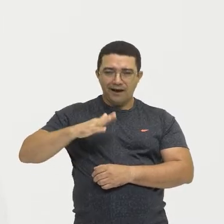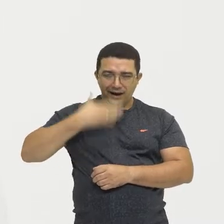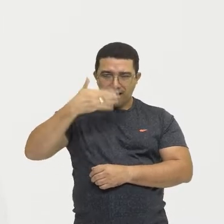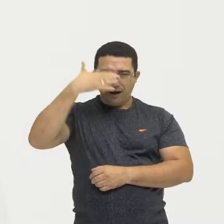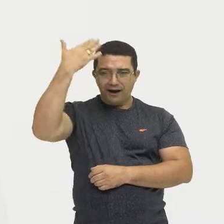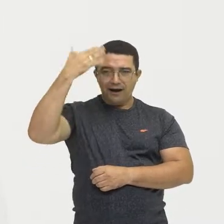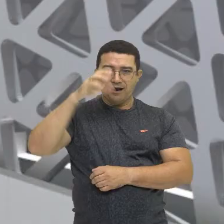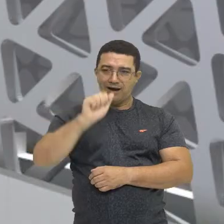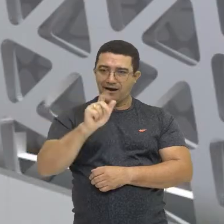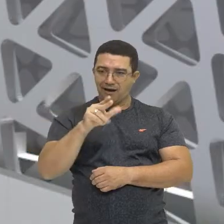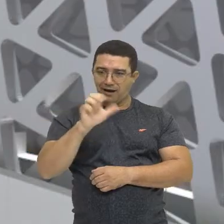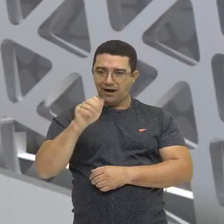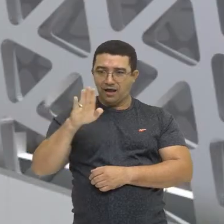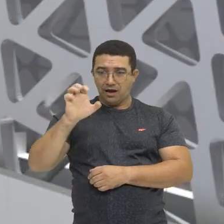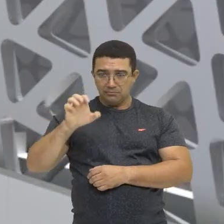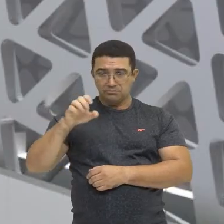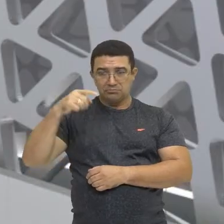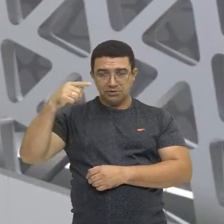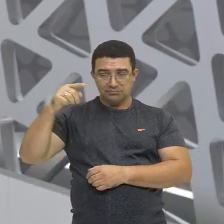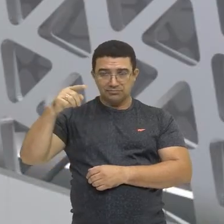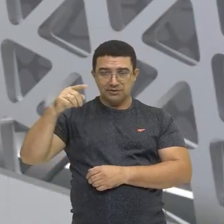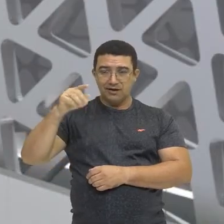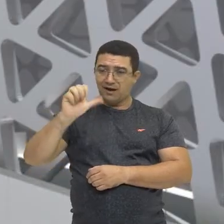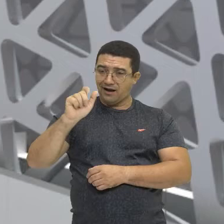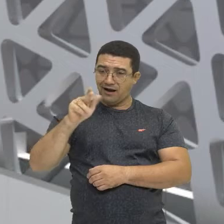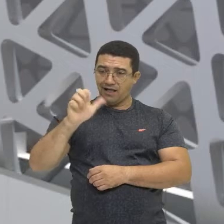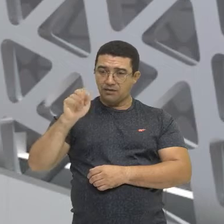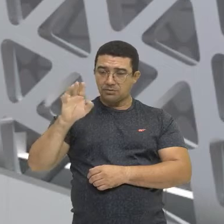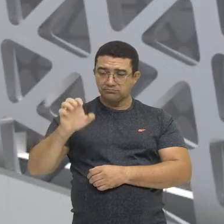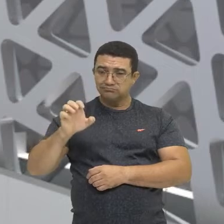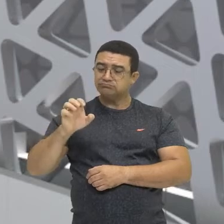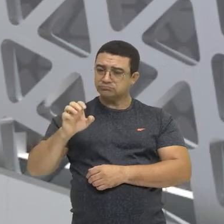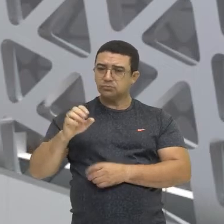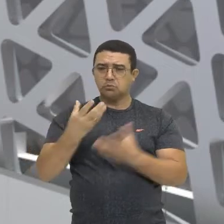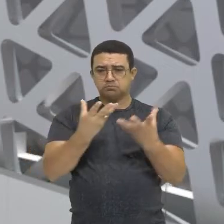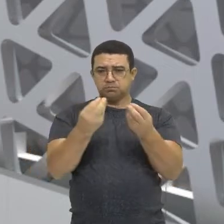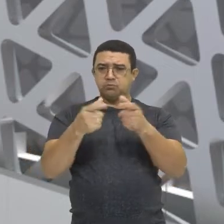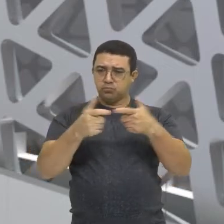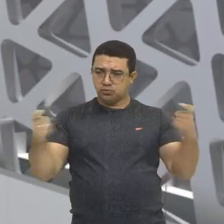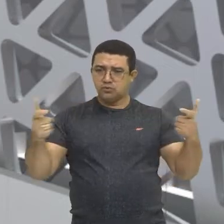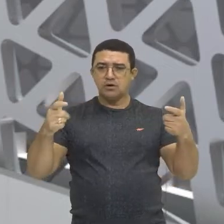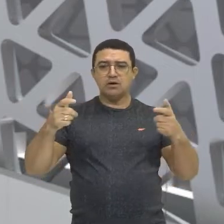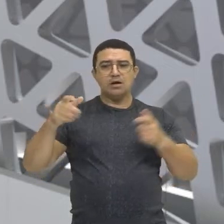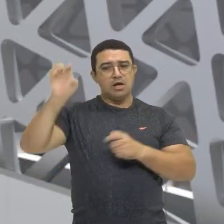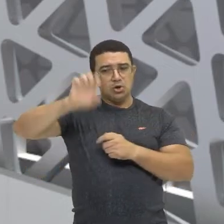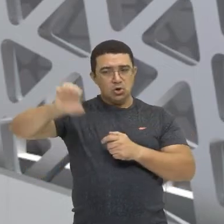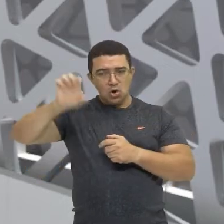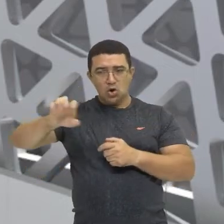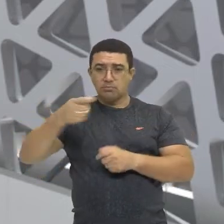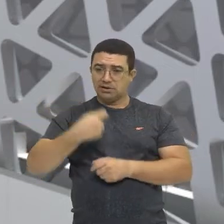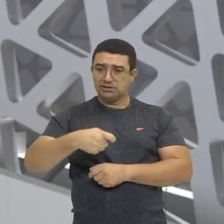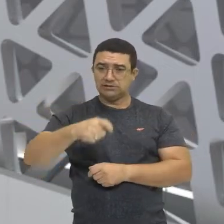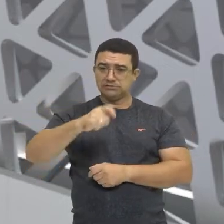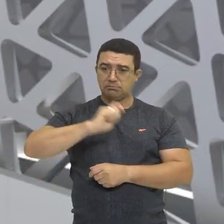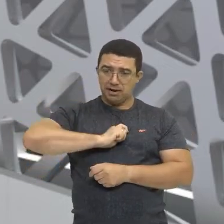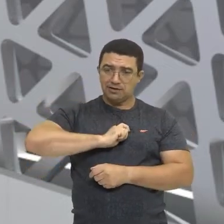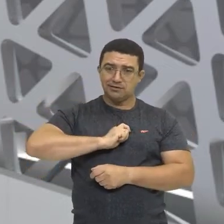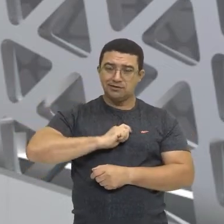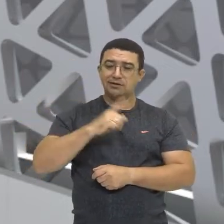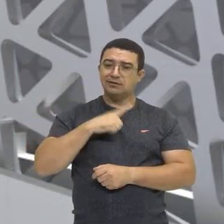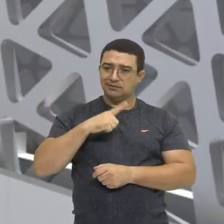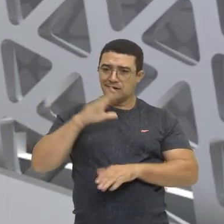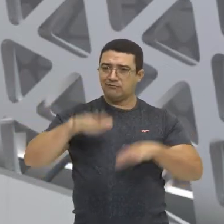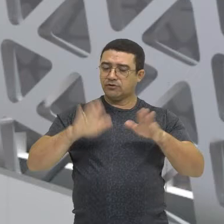história, dominaram aquela parte ali, não é, gente, da Europa, da Espanha. Nós temos cidades hoje, né, com uma rica